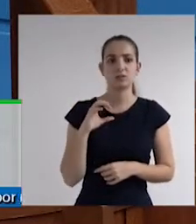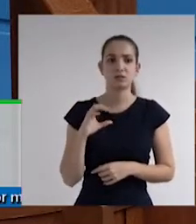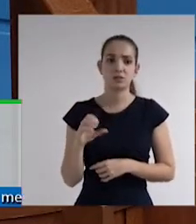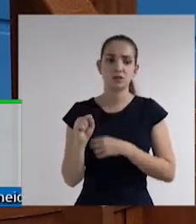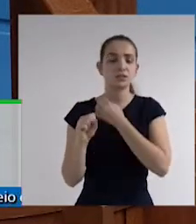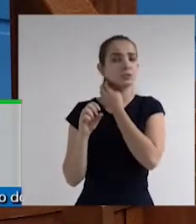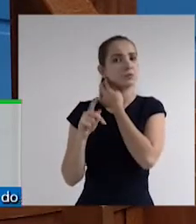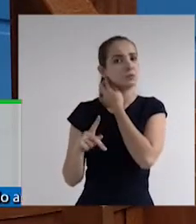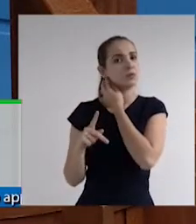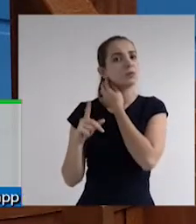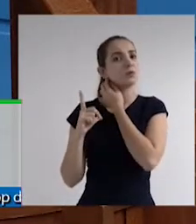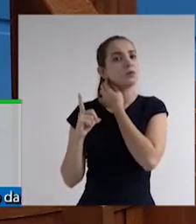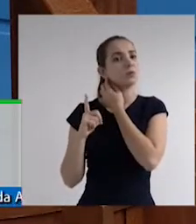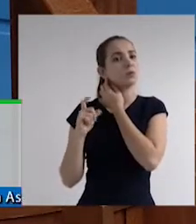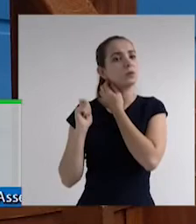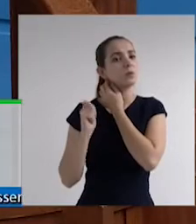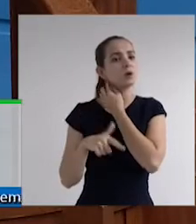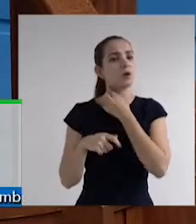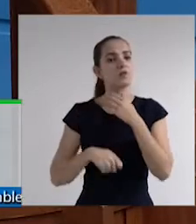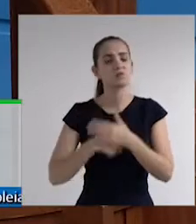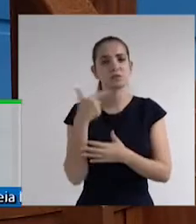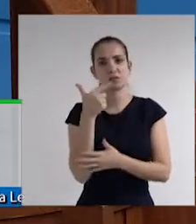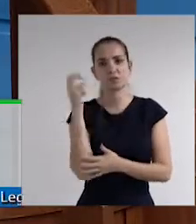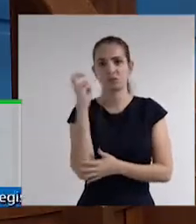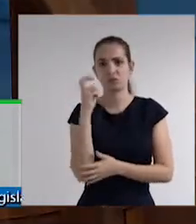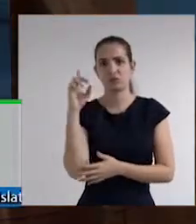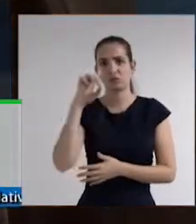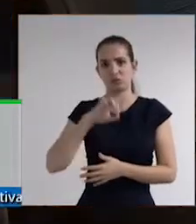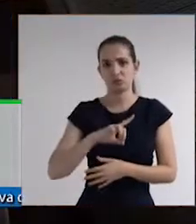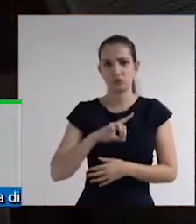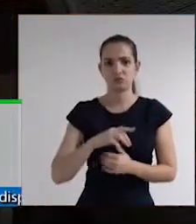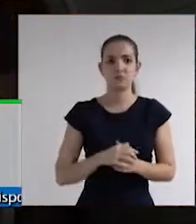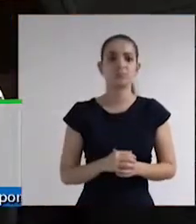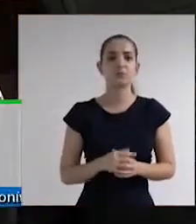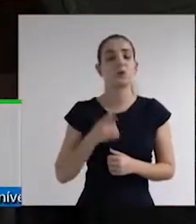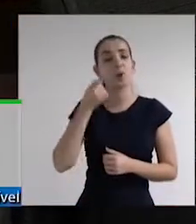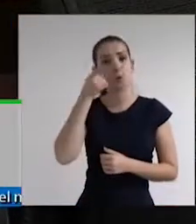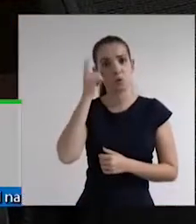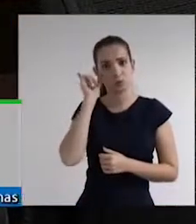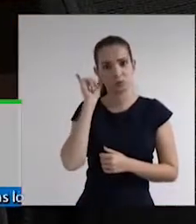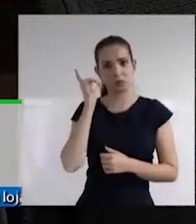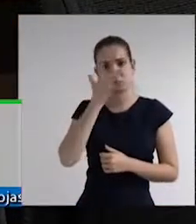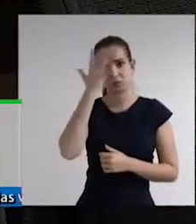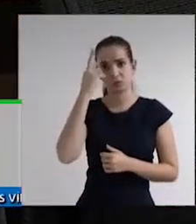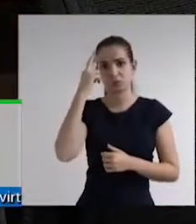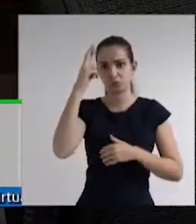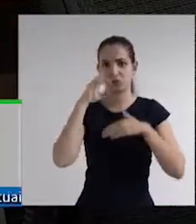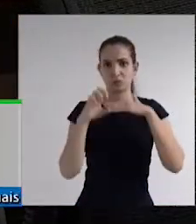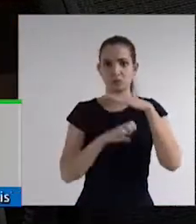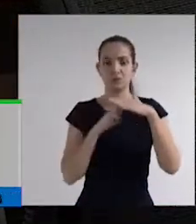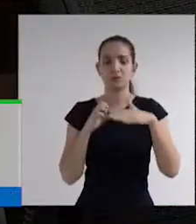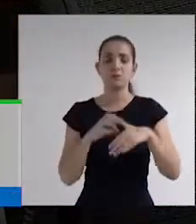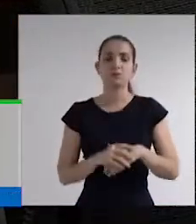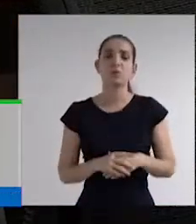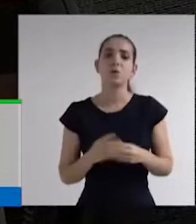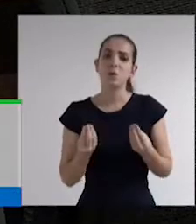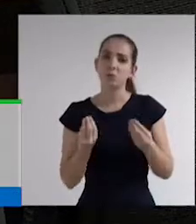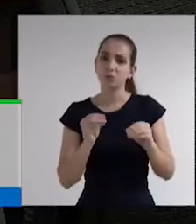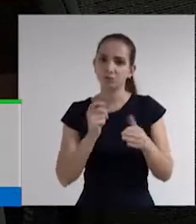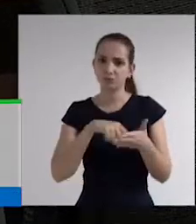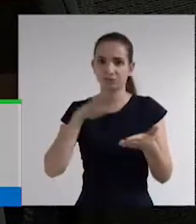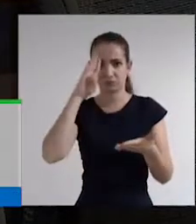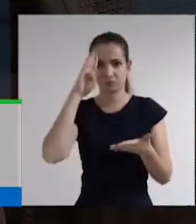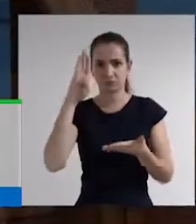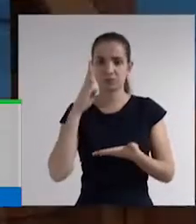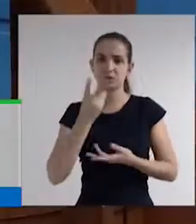pode pagar até o 25º dia útil. Ontem, os empresários registraram, principalmente a área